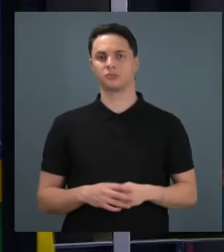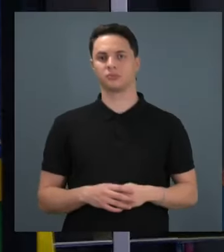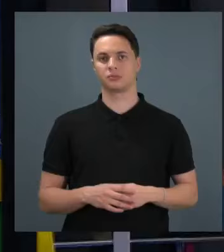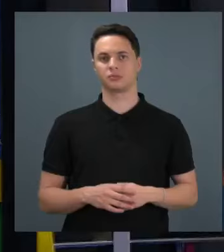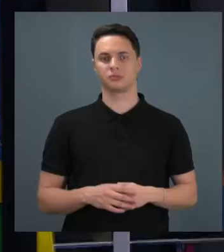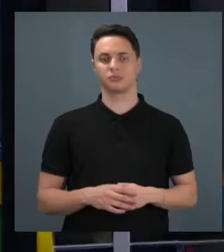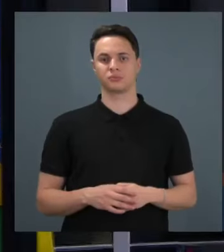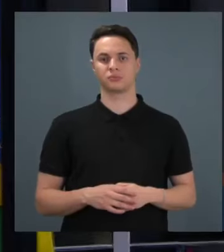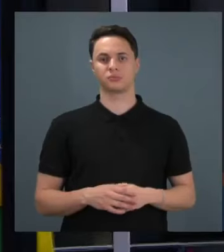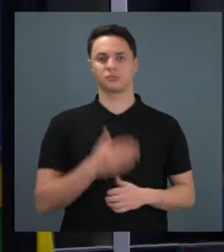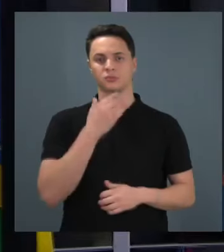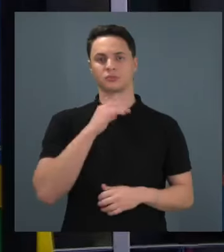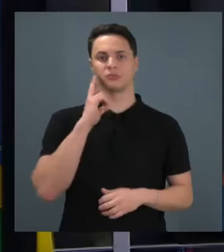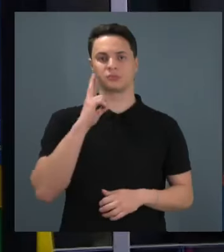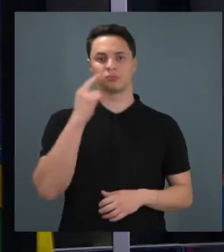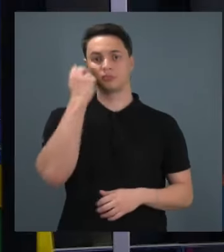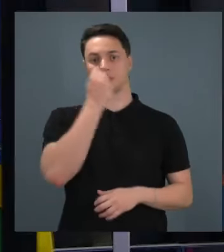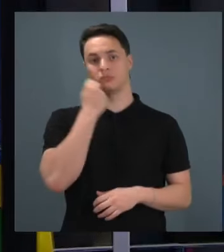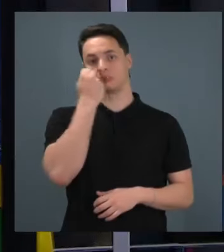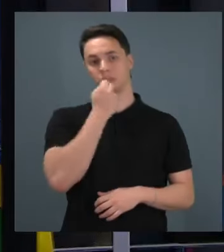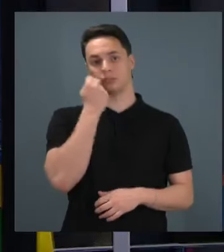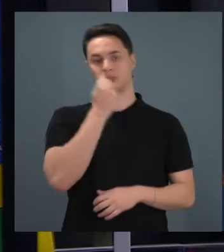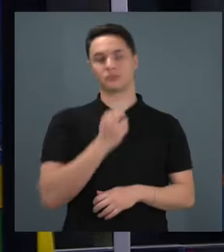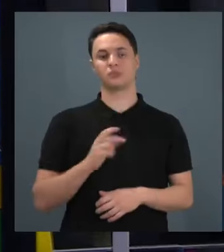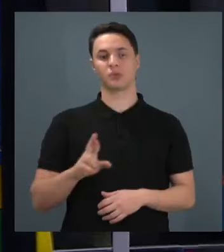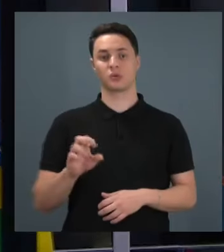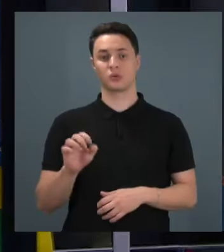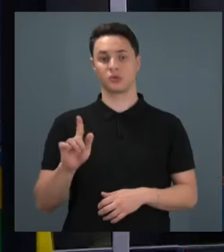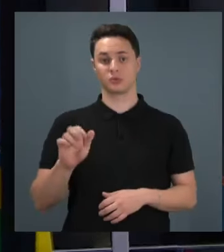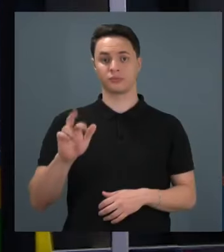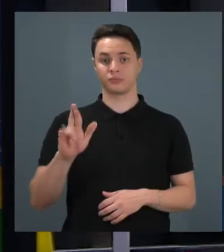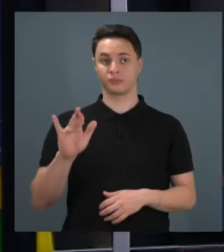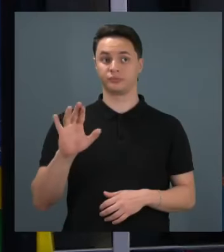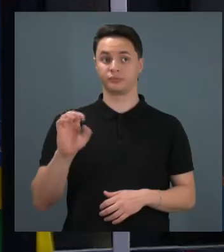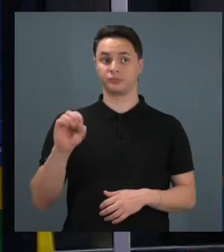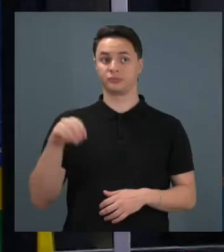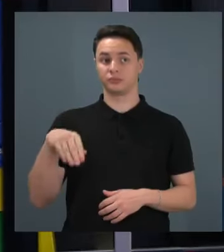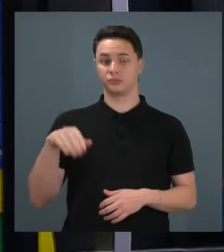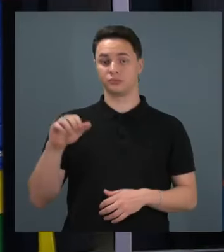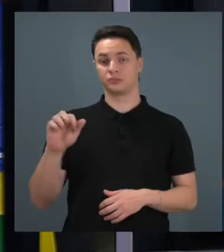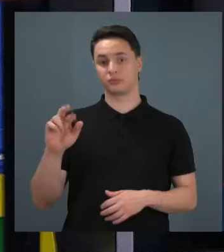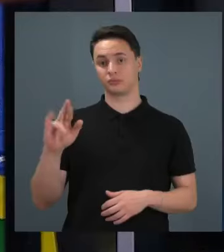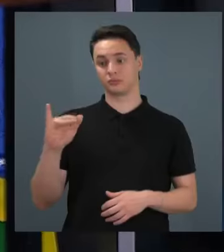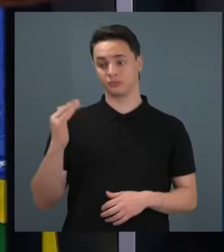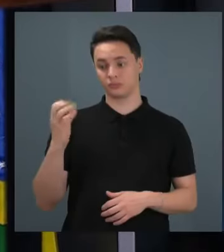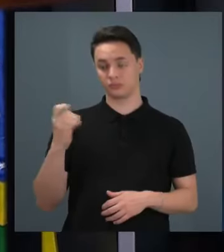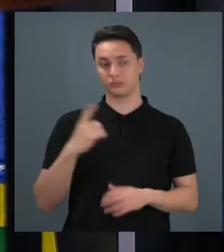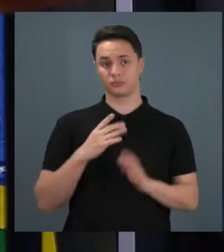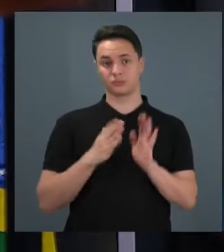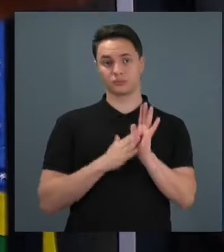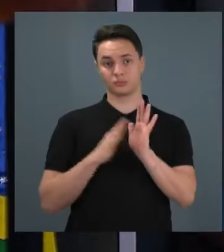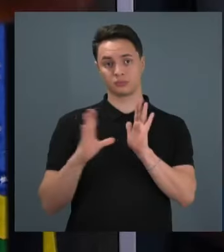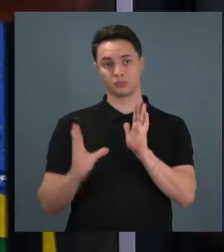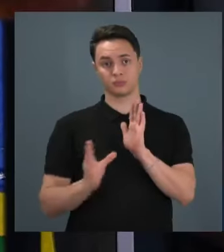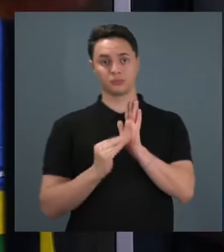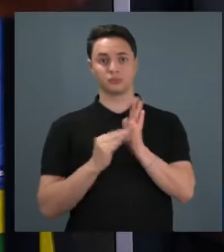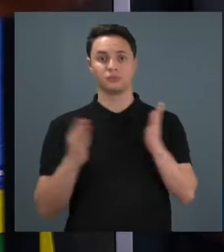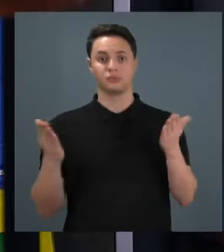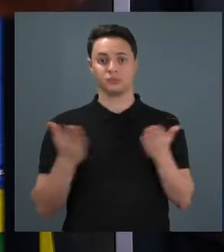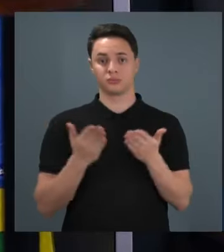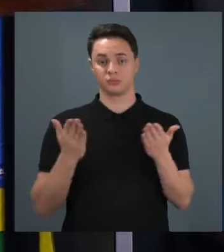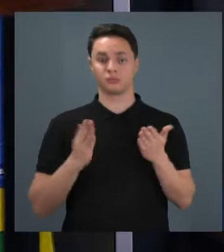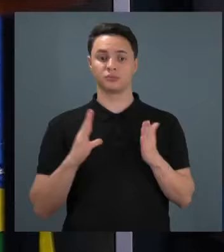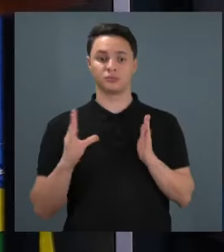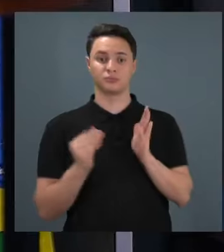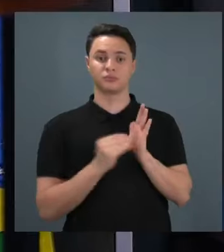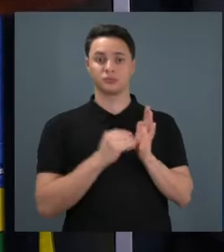Caríssimo colega senador Rogério Marinho, essa emenda, a emenda do